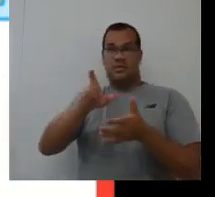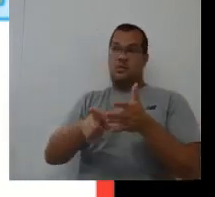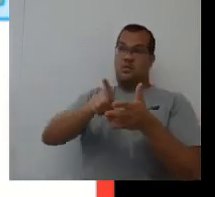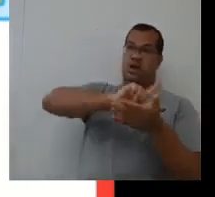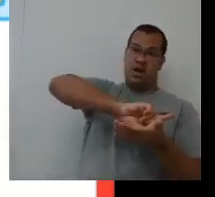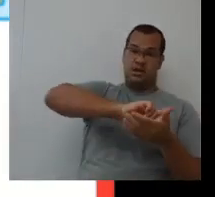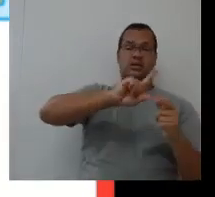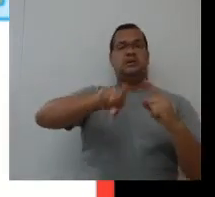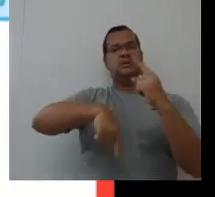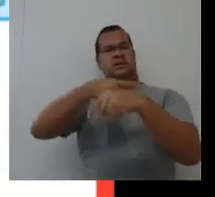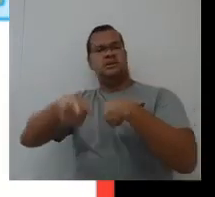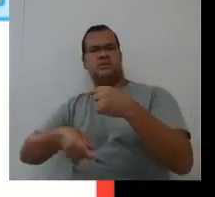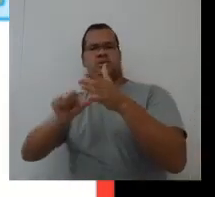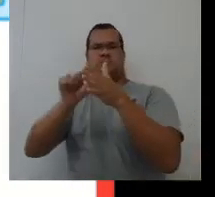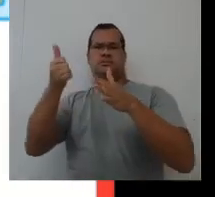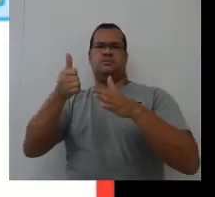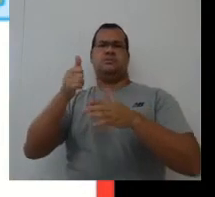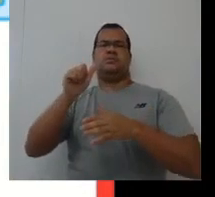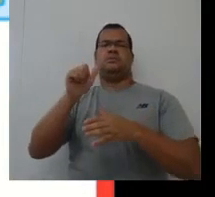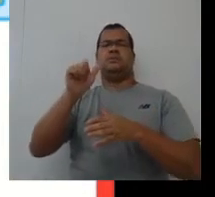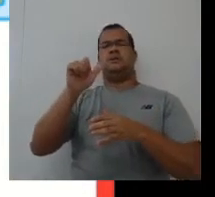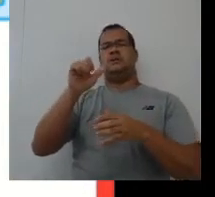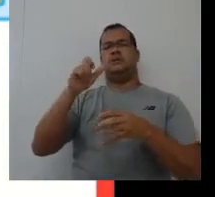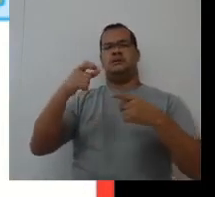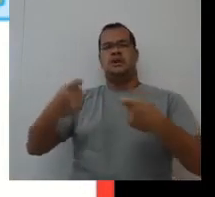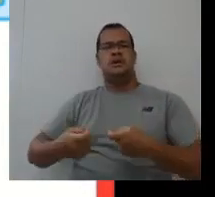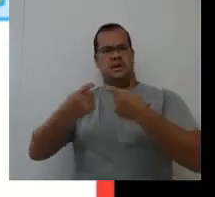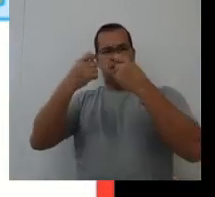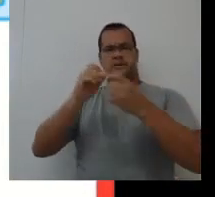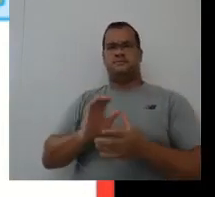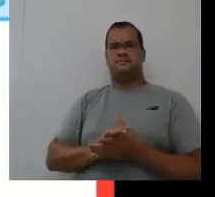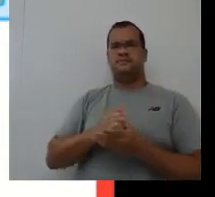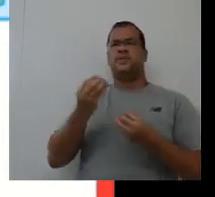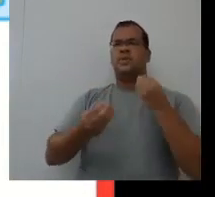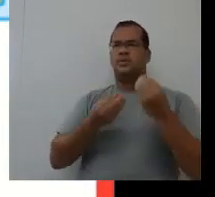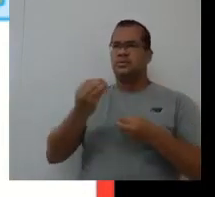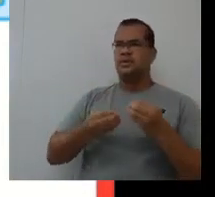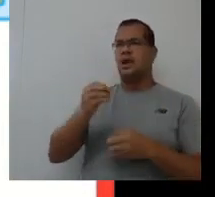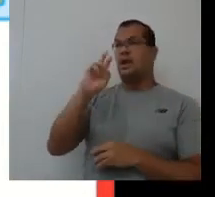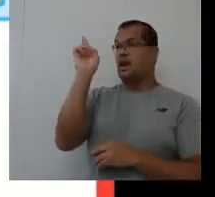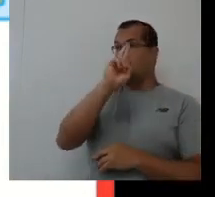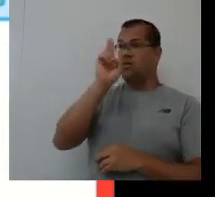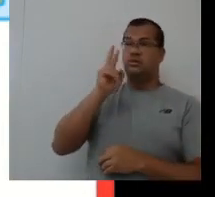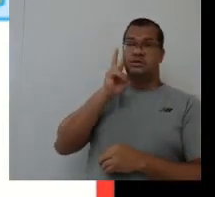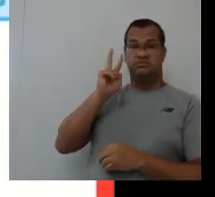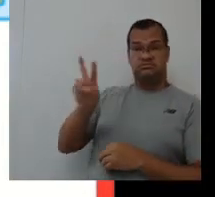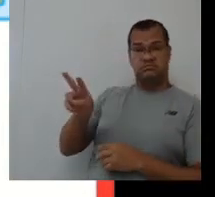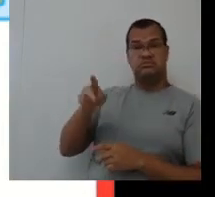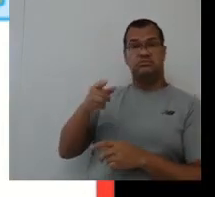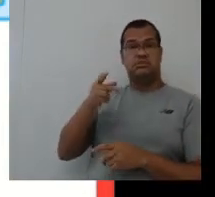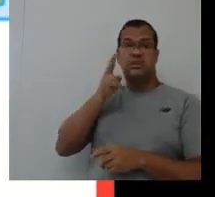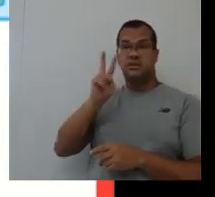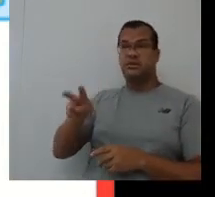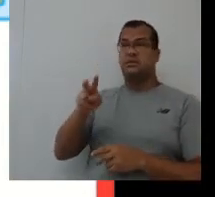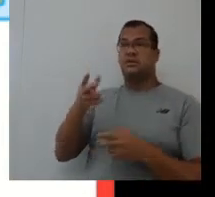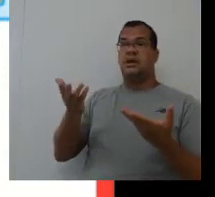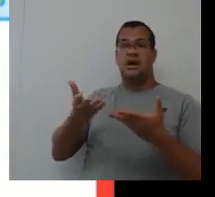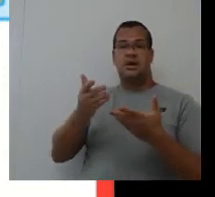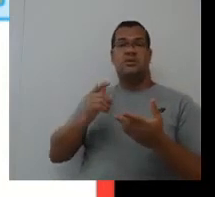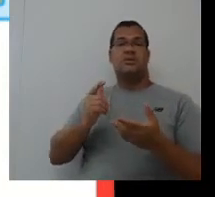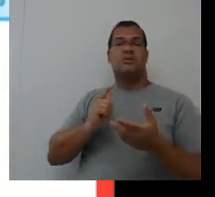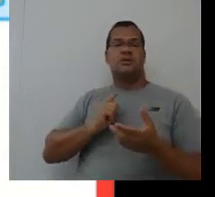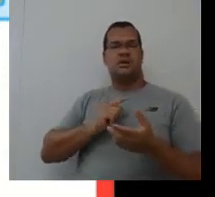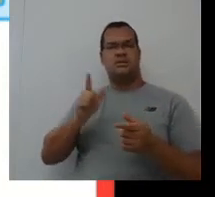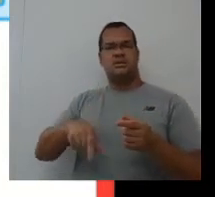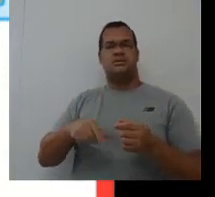e depois da Primeira Guerra, né? Então a gente vai observar, por exemplo, onde está a Rússia aí no mapa, se vocês conseguem alcançar, passou a